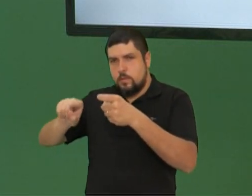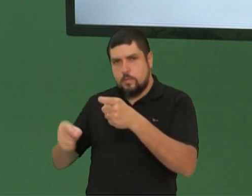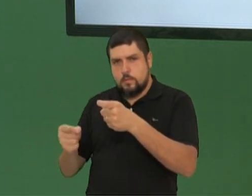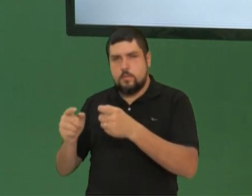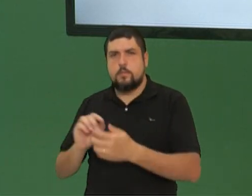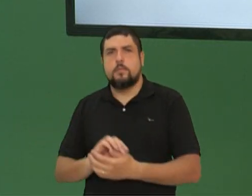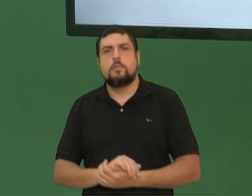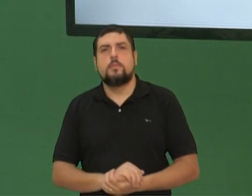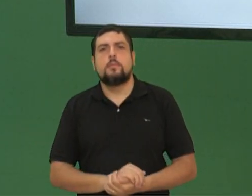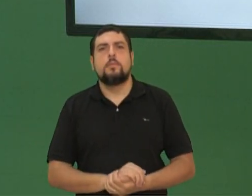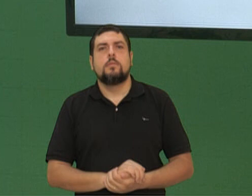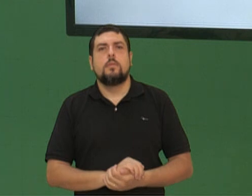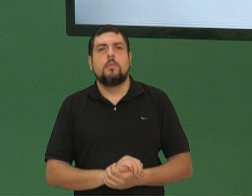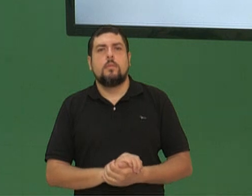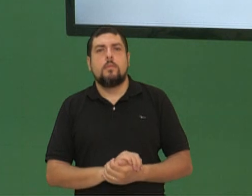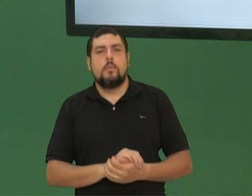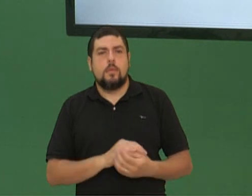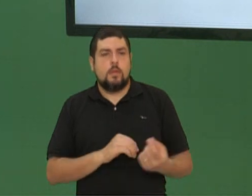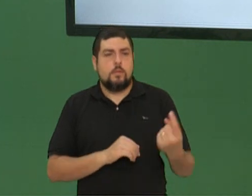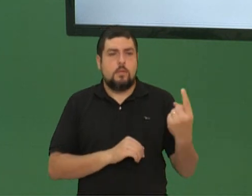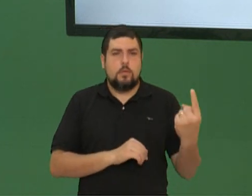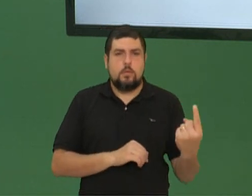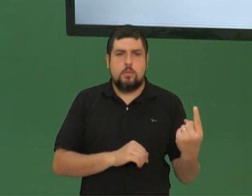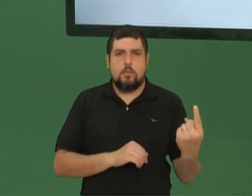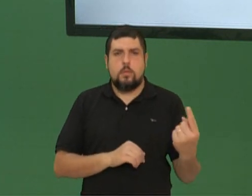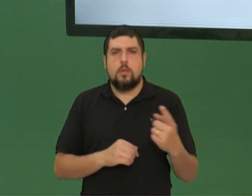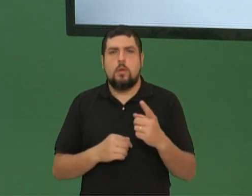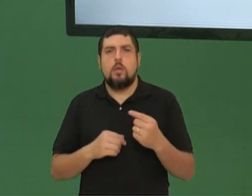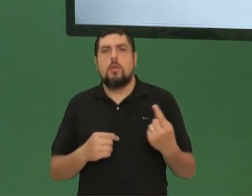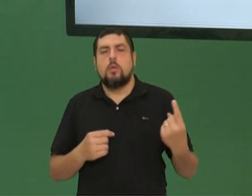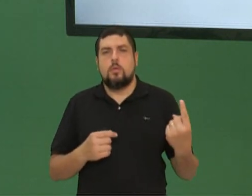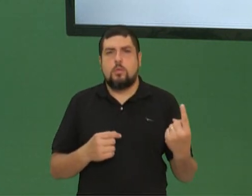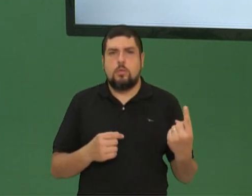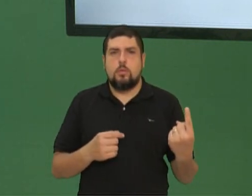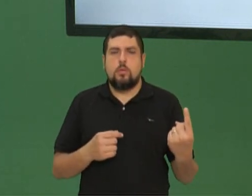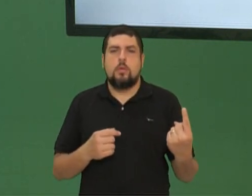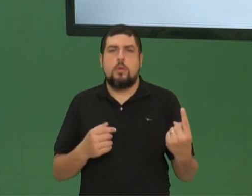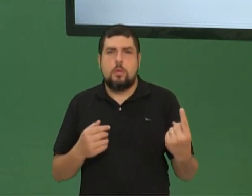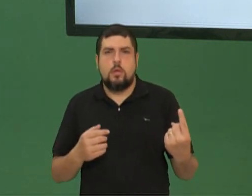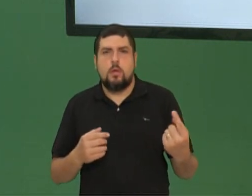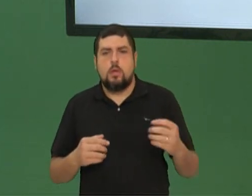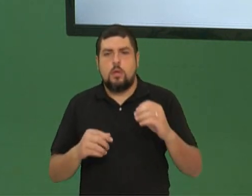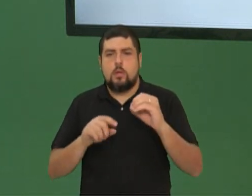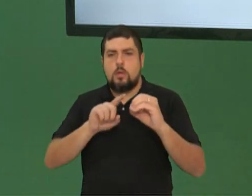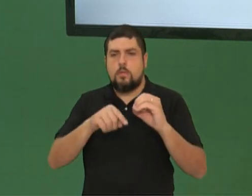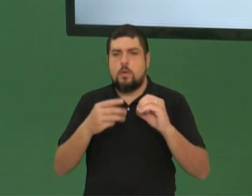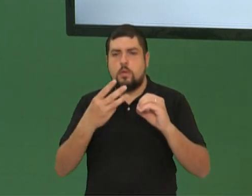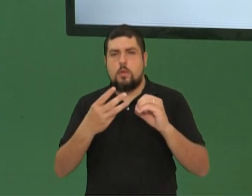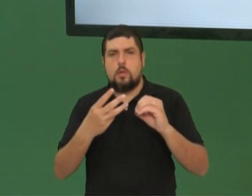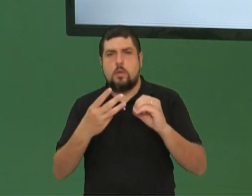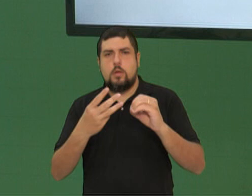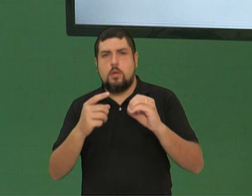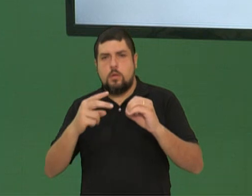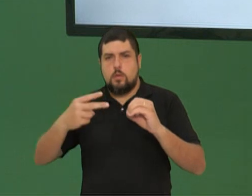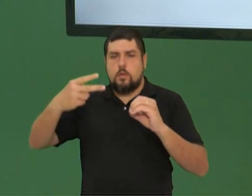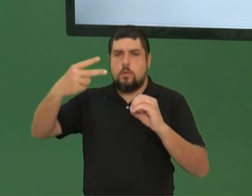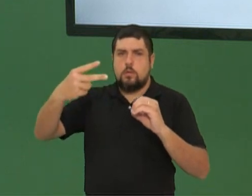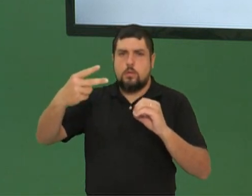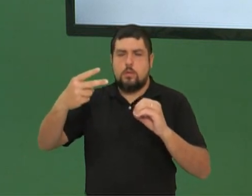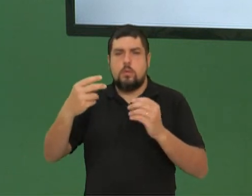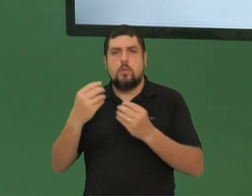x por 1, 1 mais 1 são 2. Aí, 0,3 vezes 0,3, que é 0,3 elevado a 2,